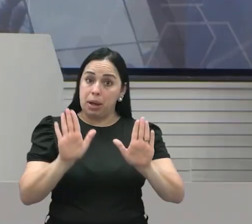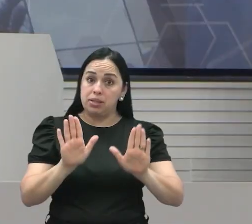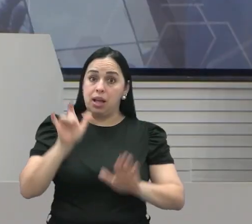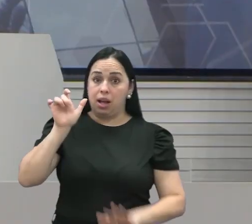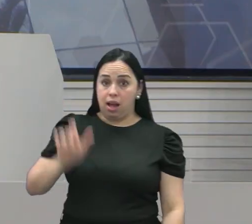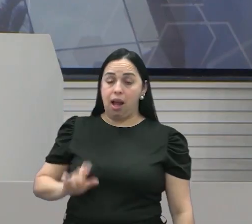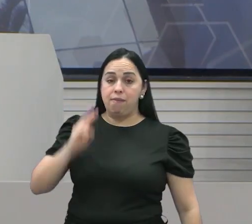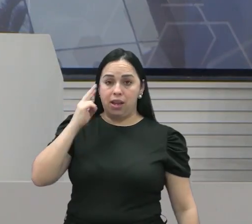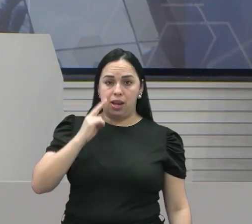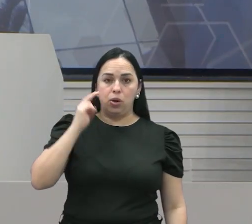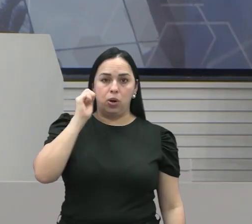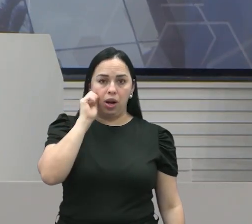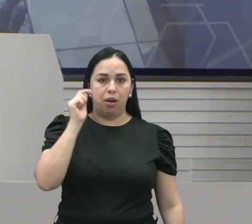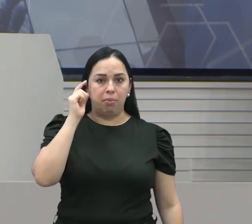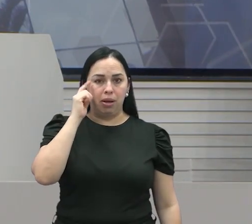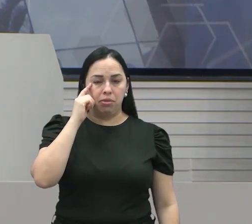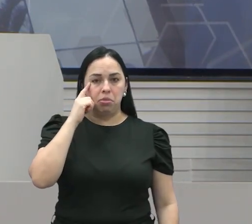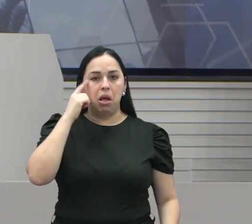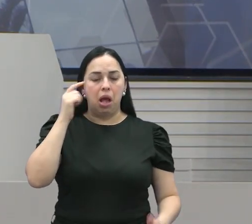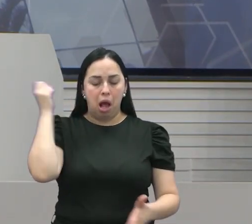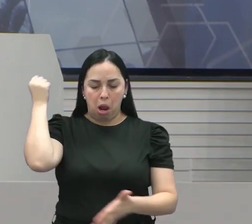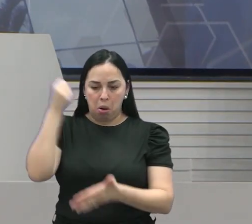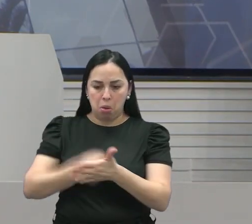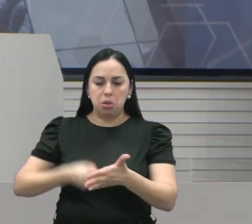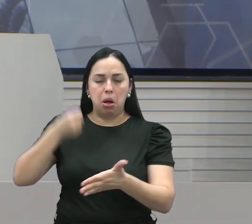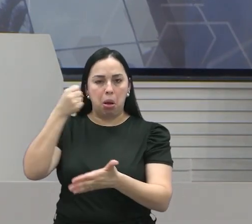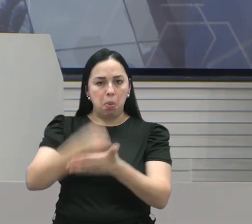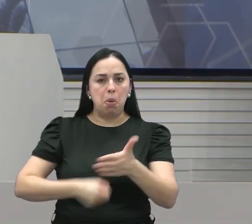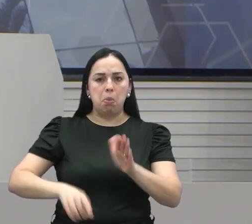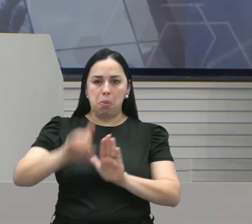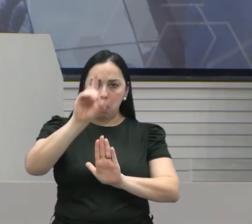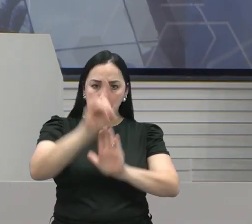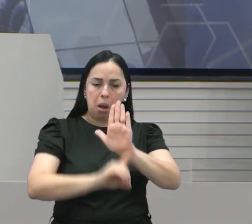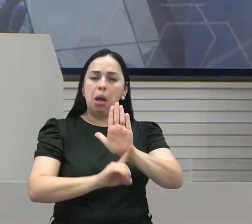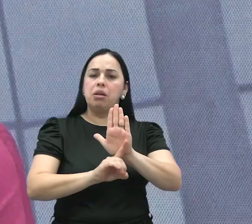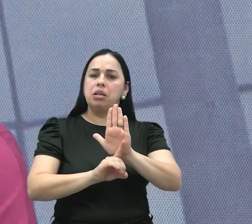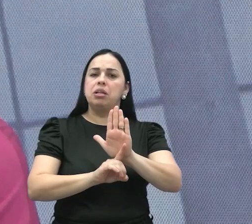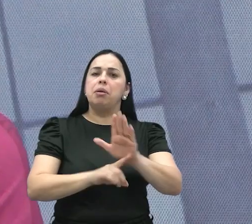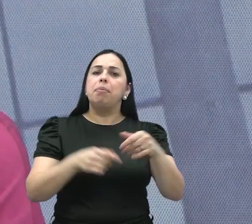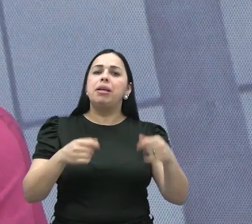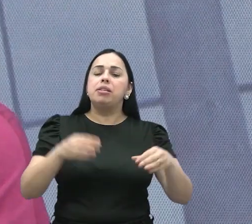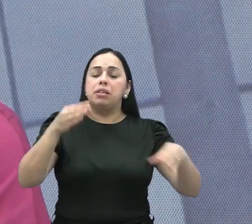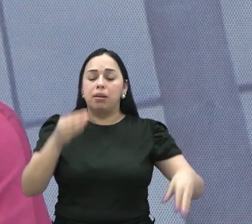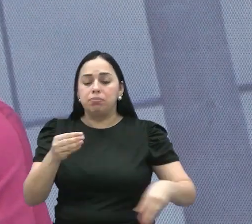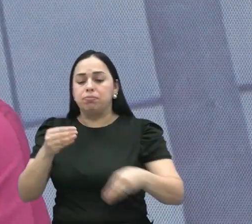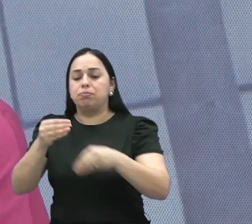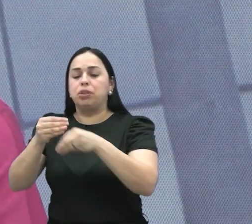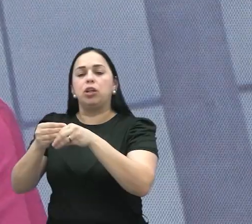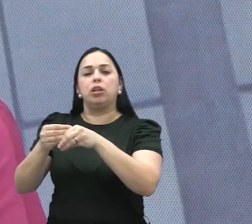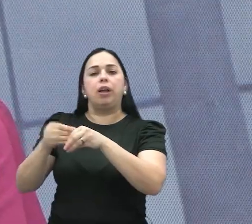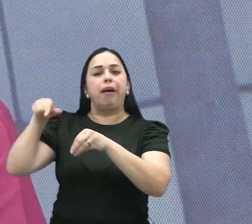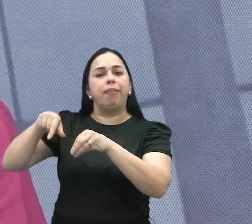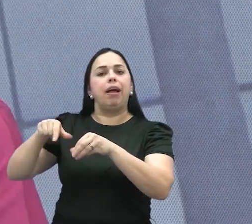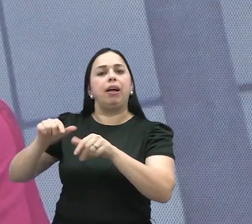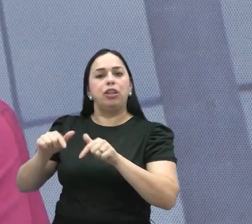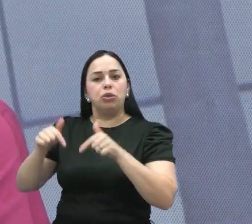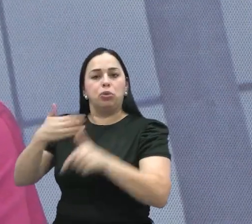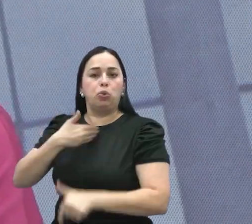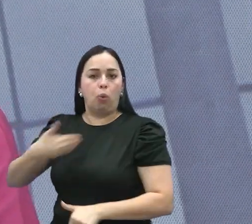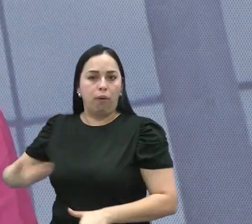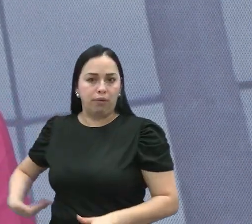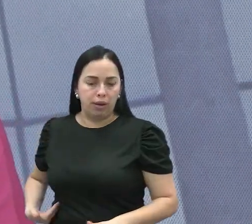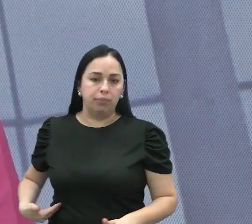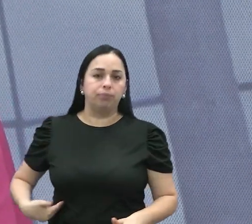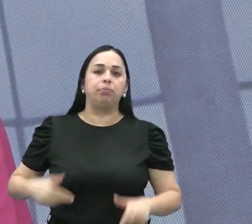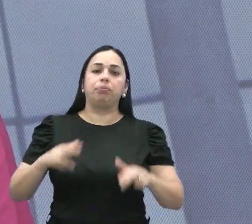a luta por direitos das mulheres deve compor a agenda do poder público. A parlamentar reforçou a